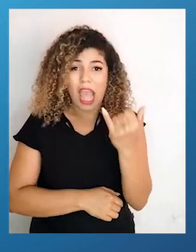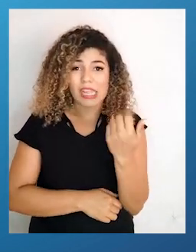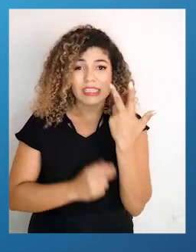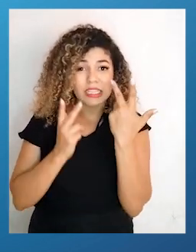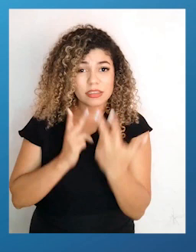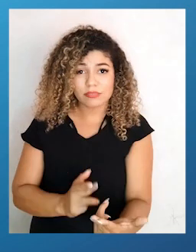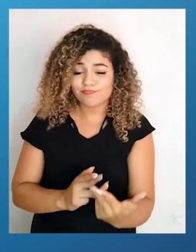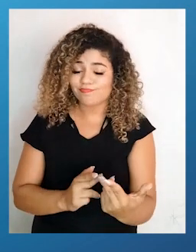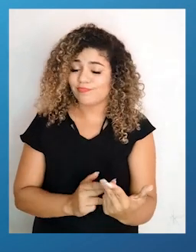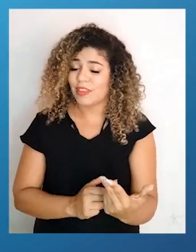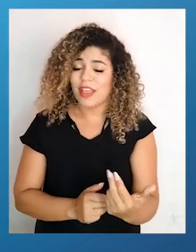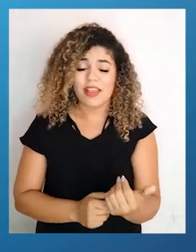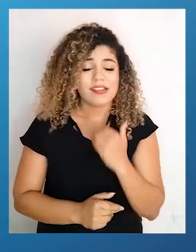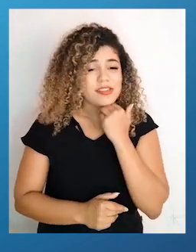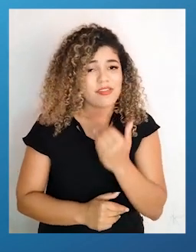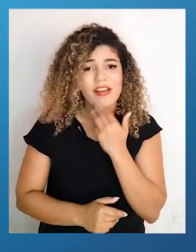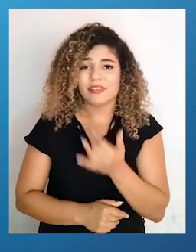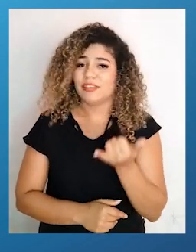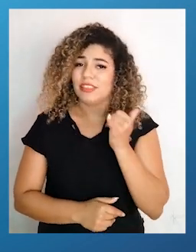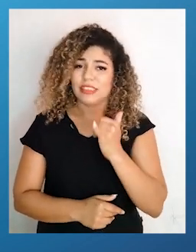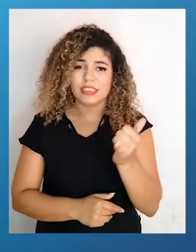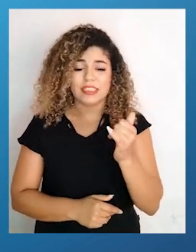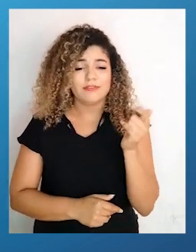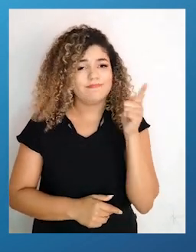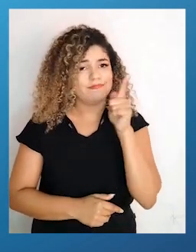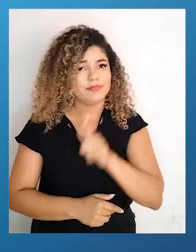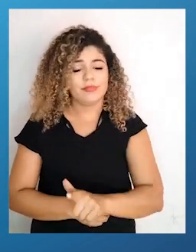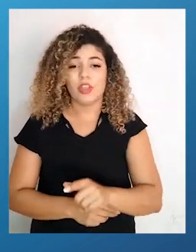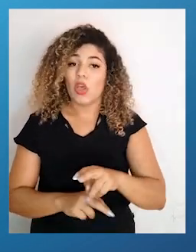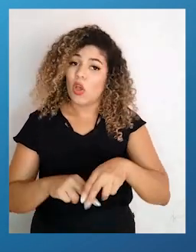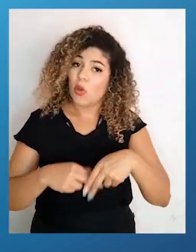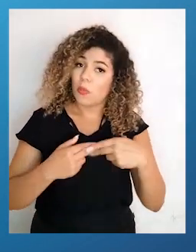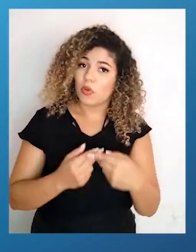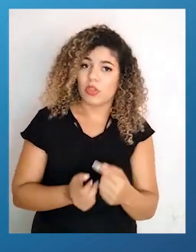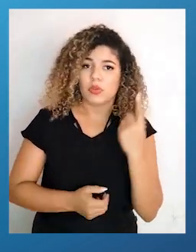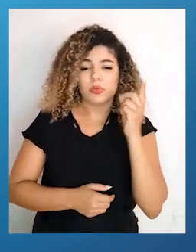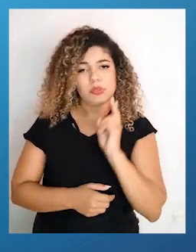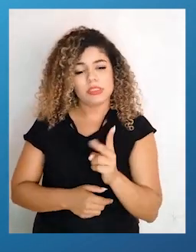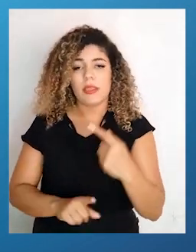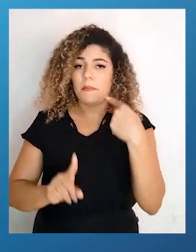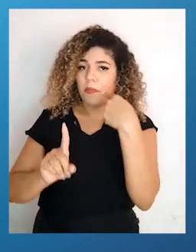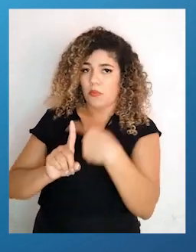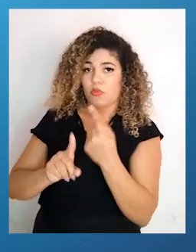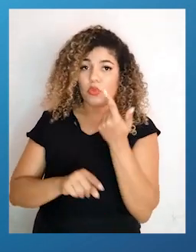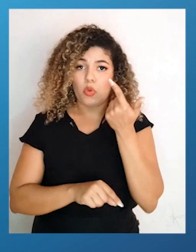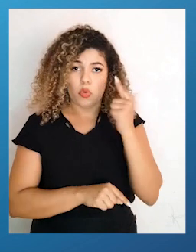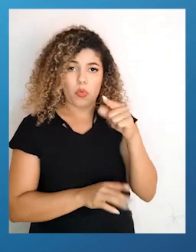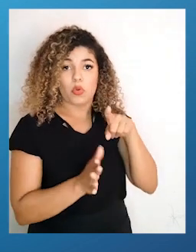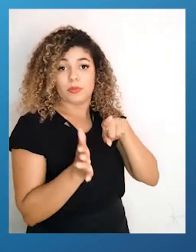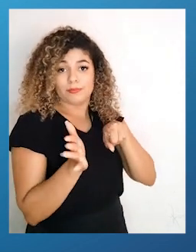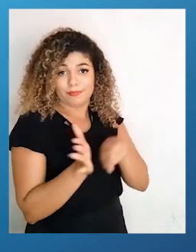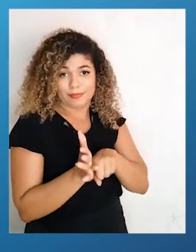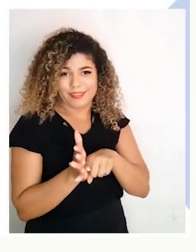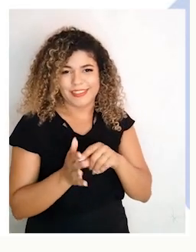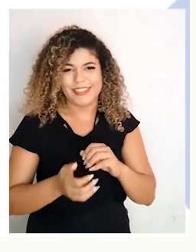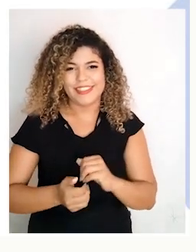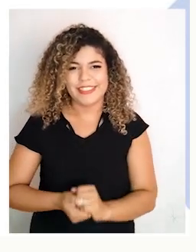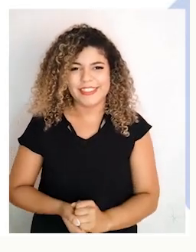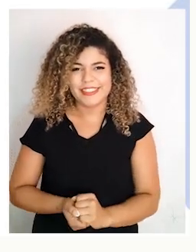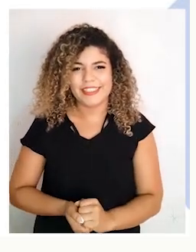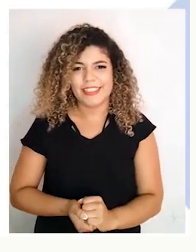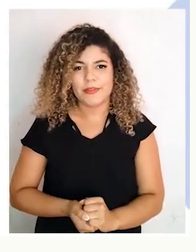material não vão provocar a eletrização por atrito. Portanto, um fica sempre positivo e o outro negativo.